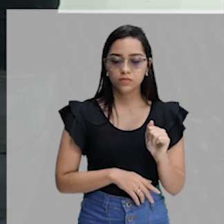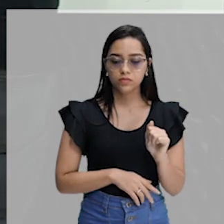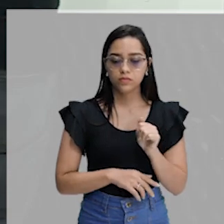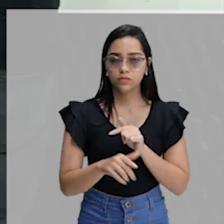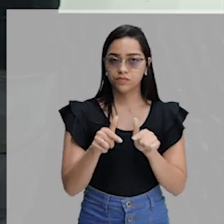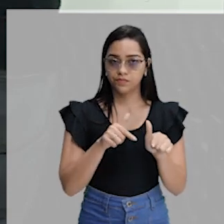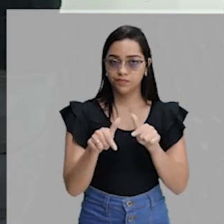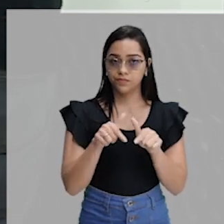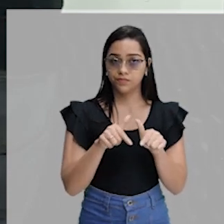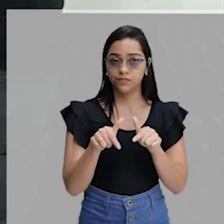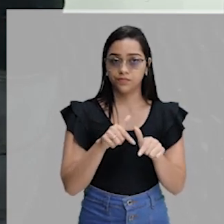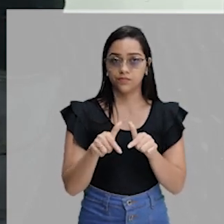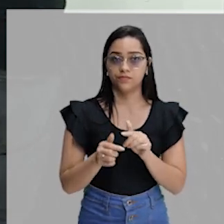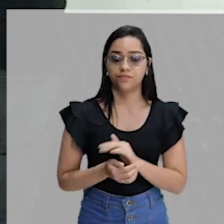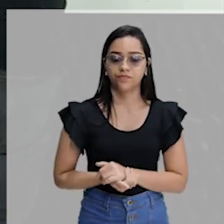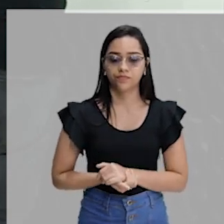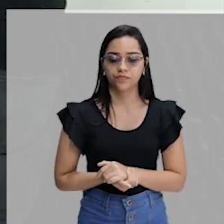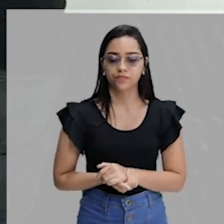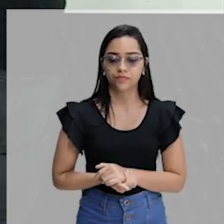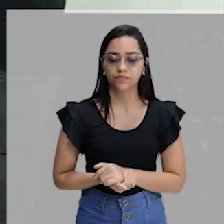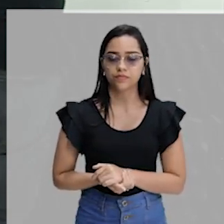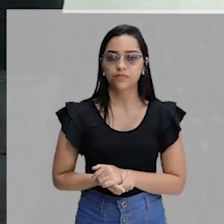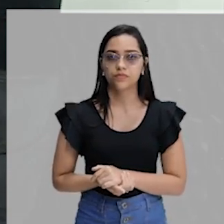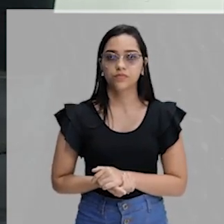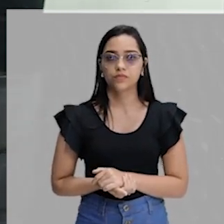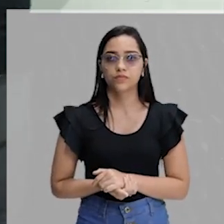do trabalho.